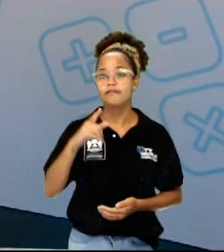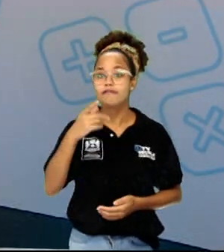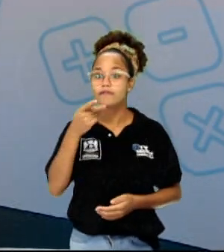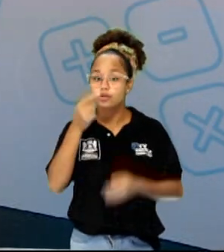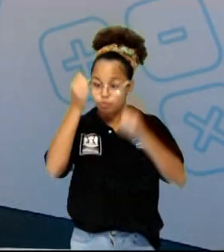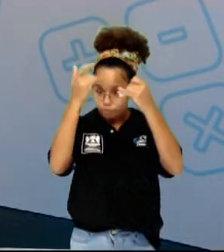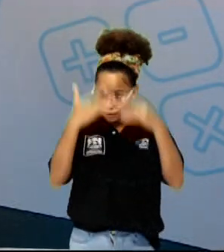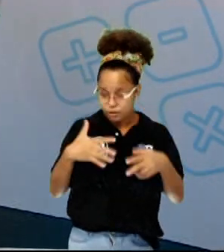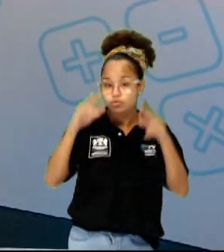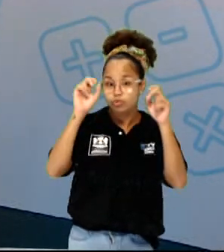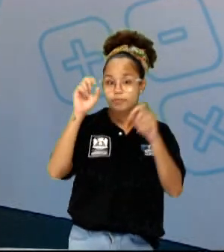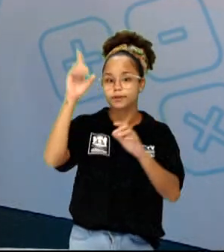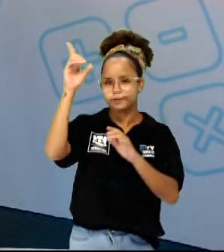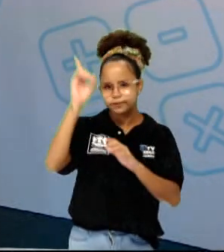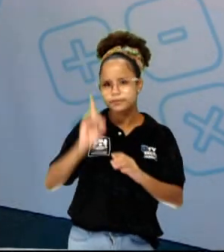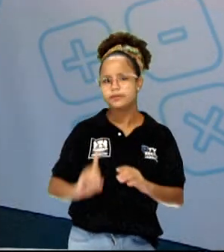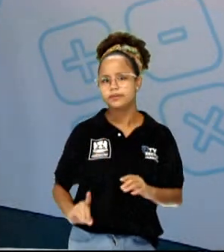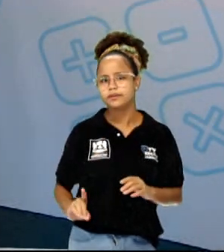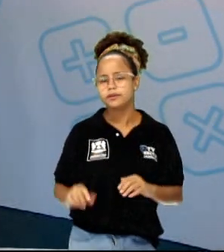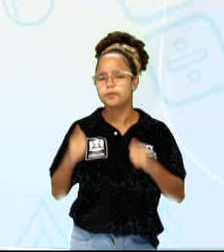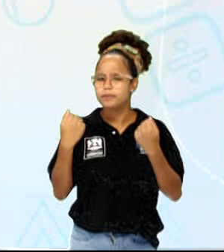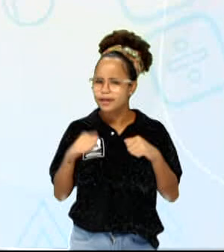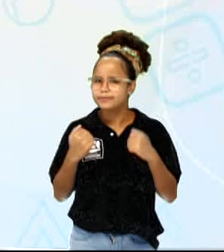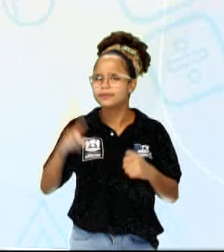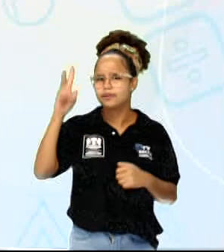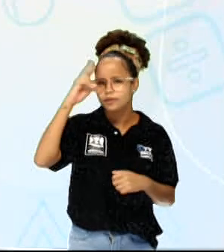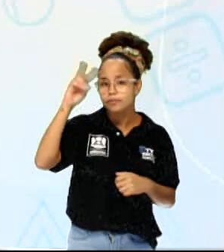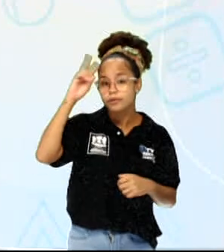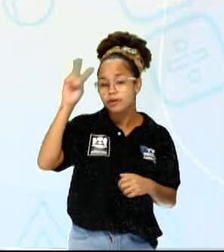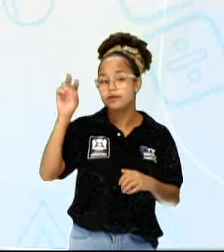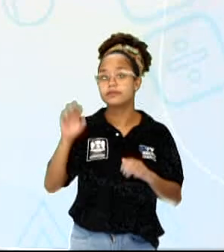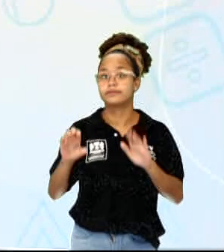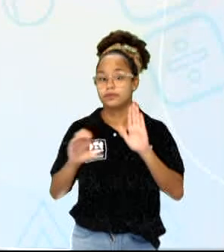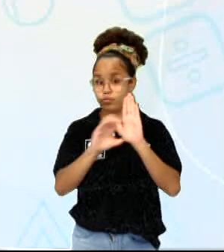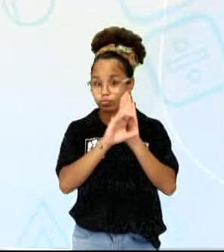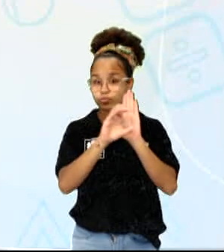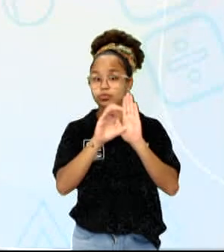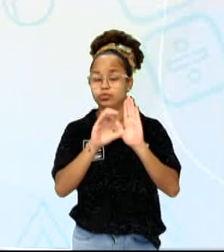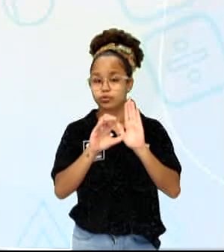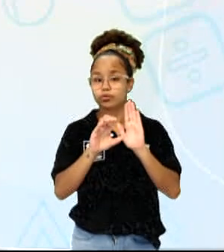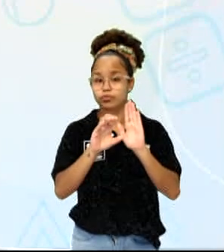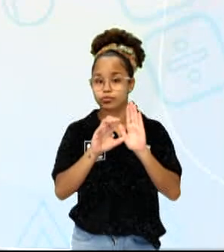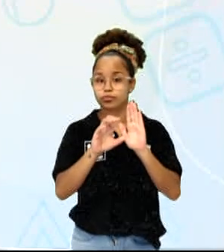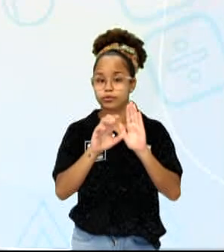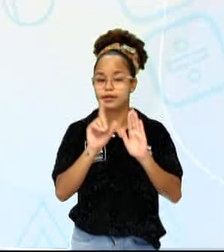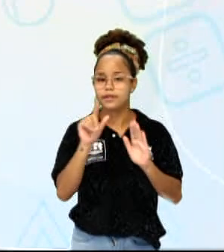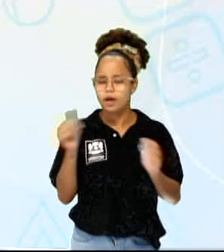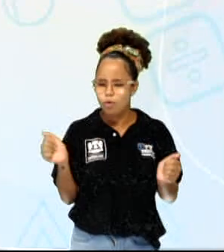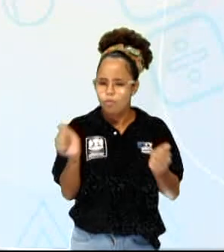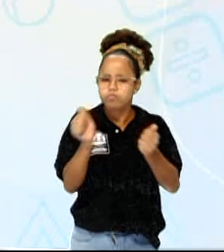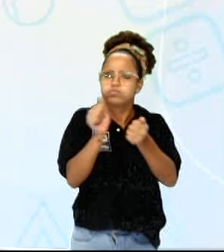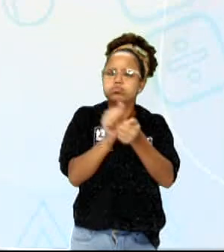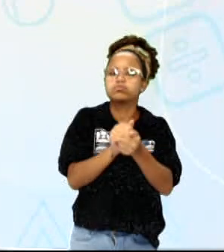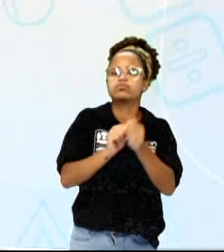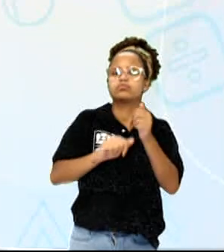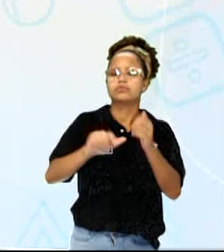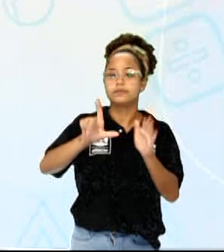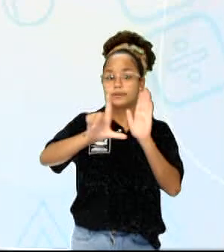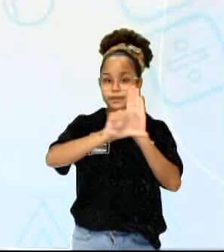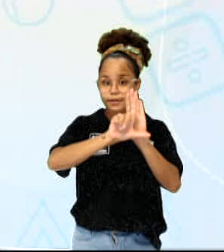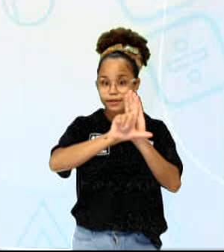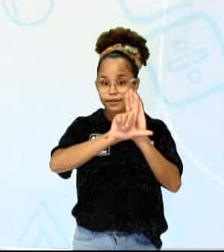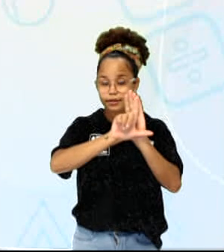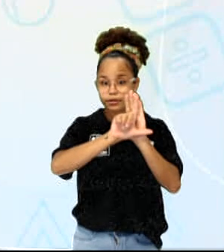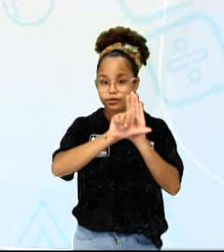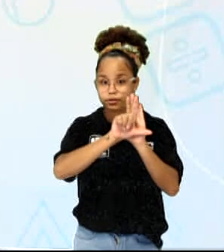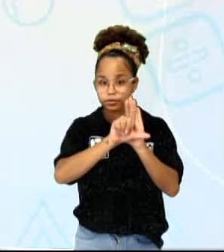É importante a gente lembrar da nossa Constituição, que é o conjunto de leis, normas e regras que